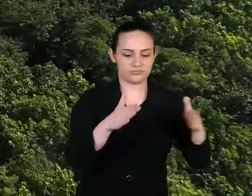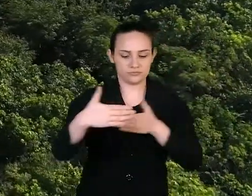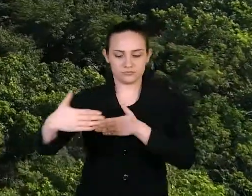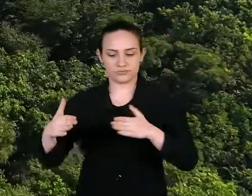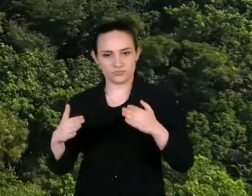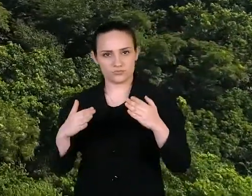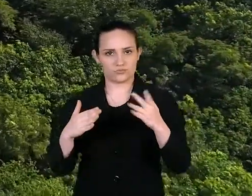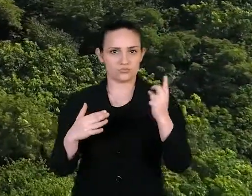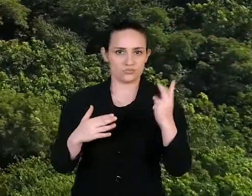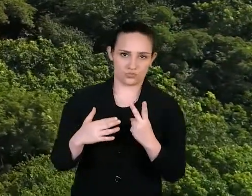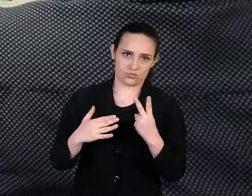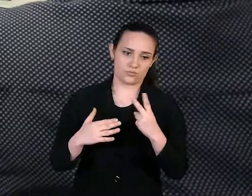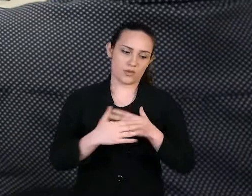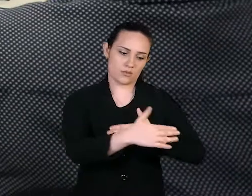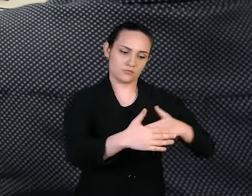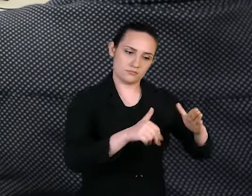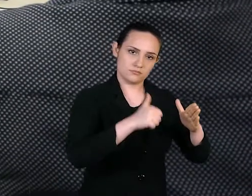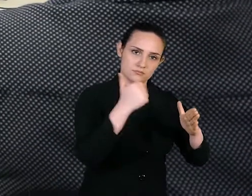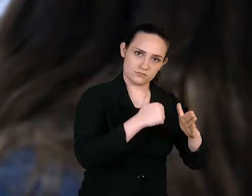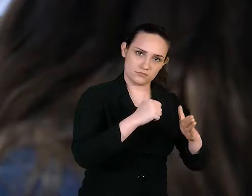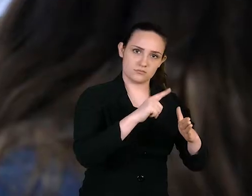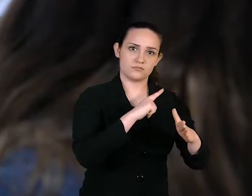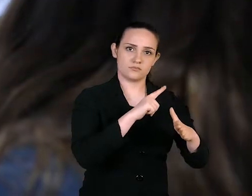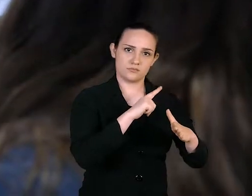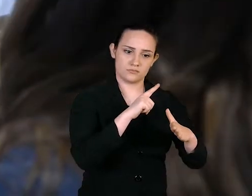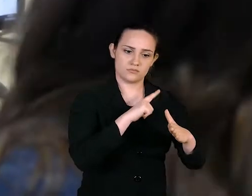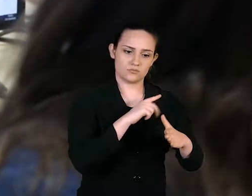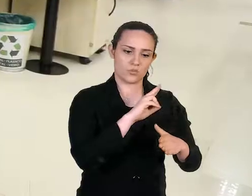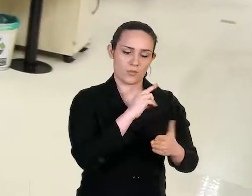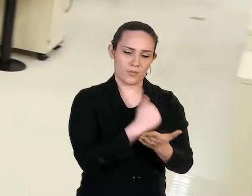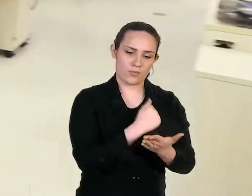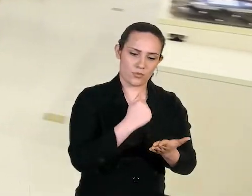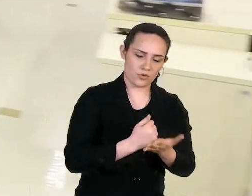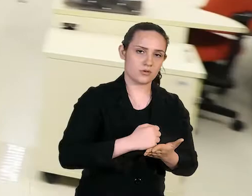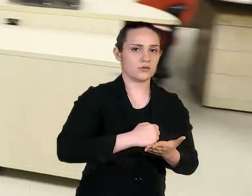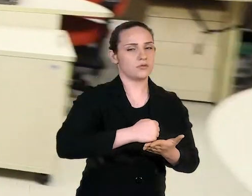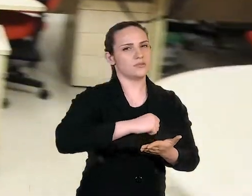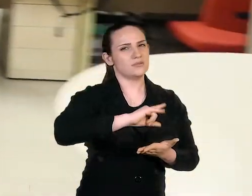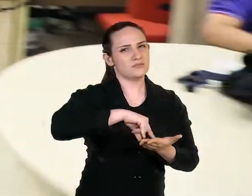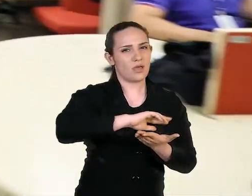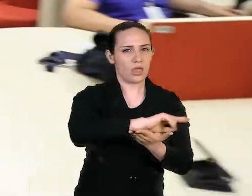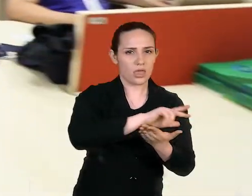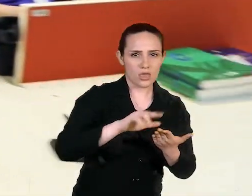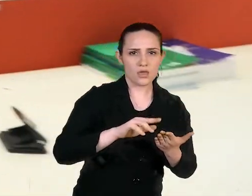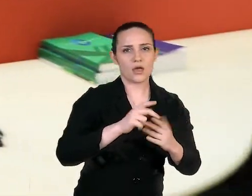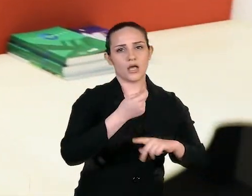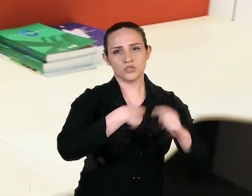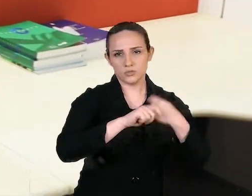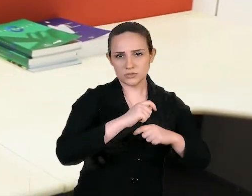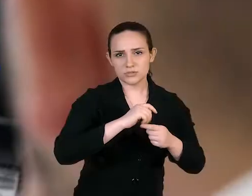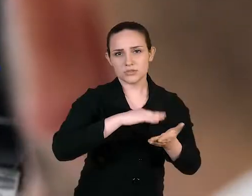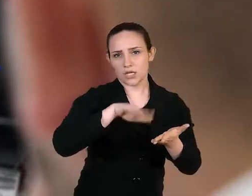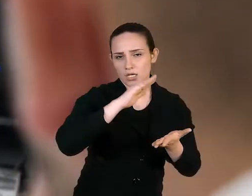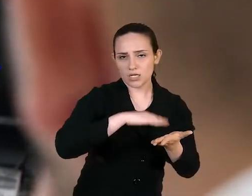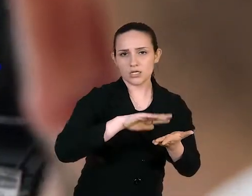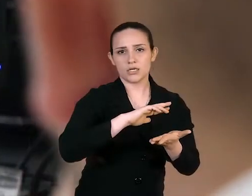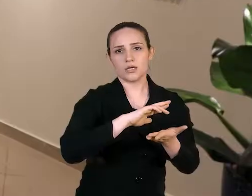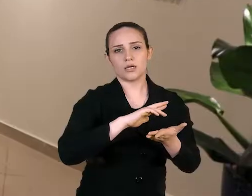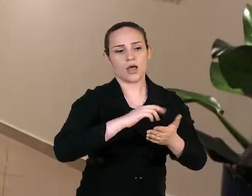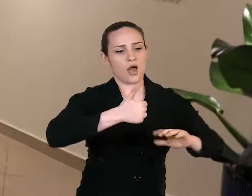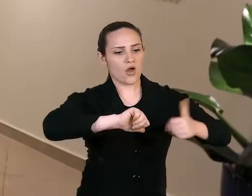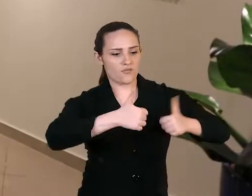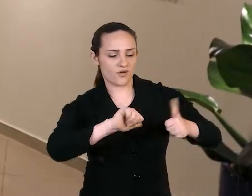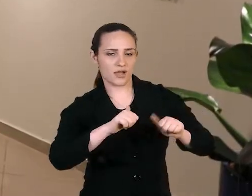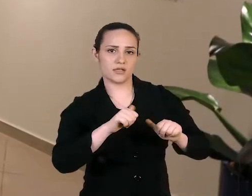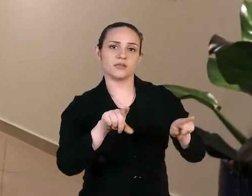2 pavimentos. No primeiro bloco funcionam o protocolo geral, setores administrativos, auditorias e